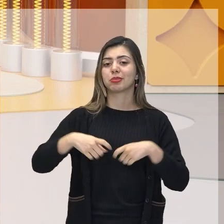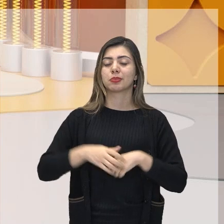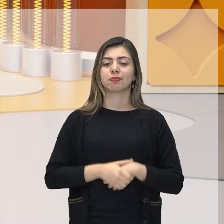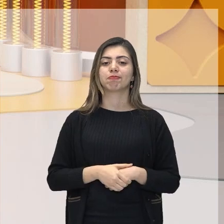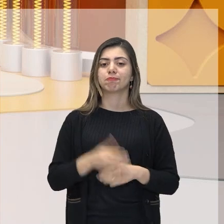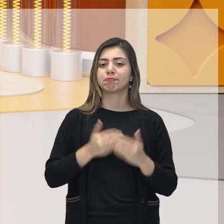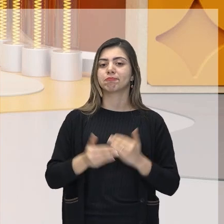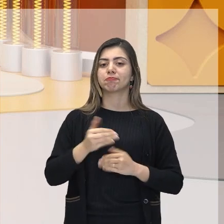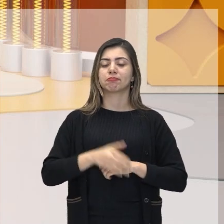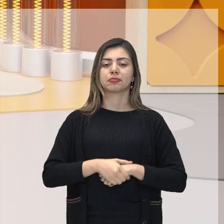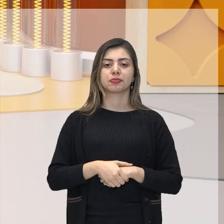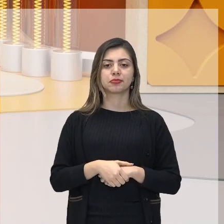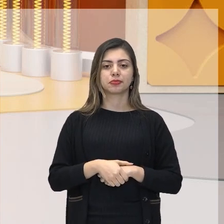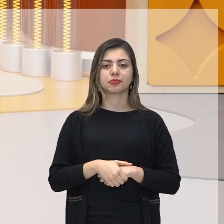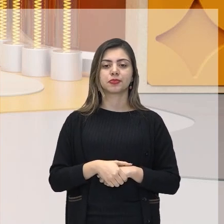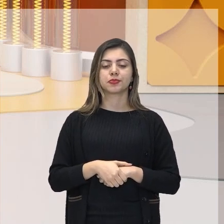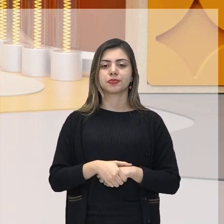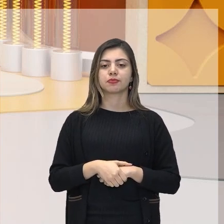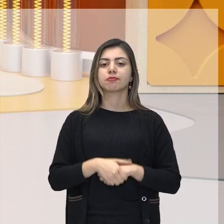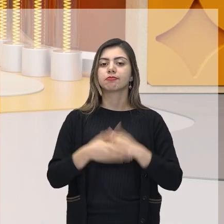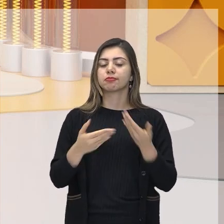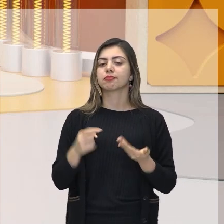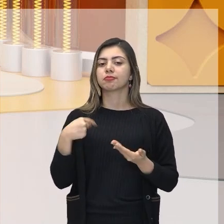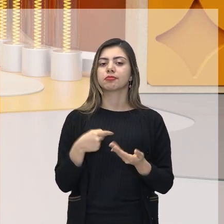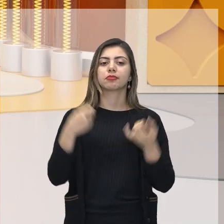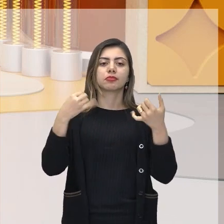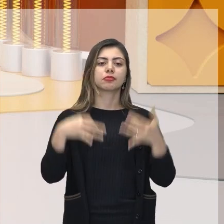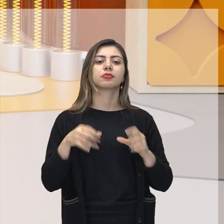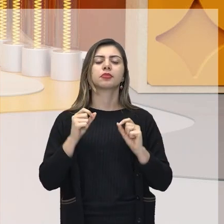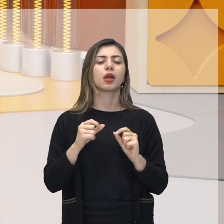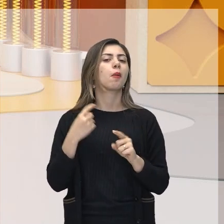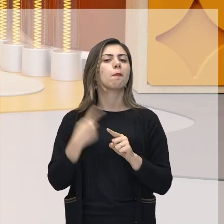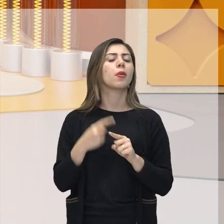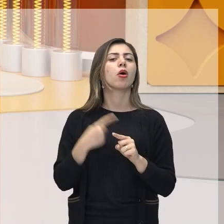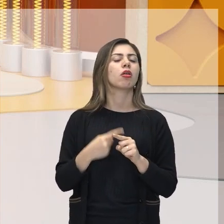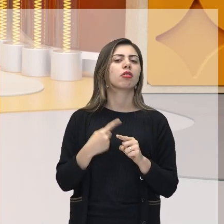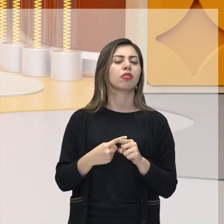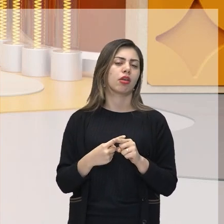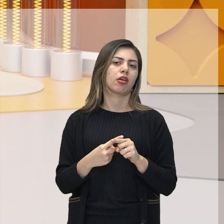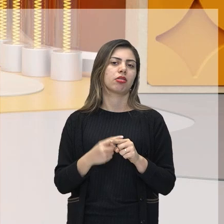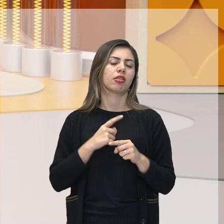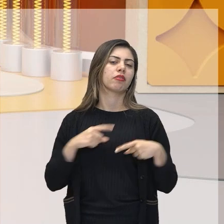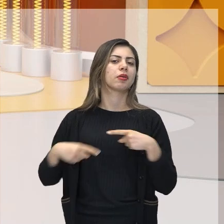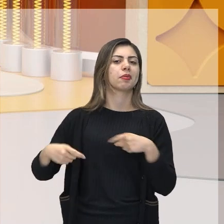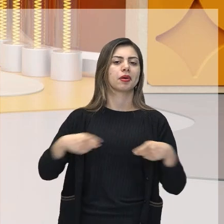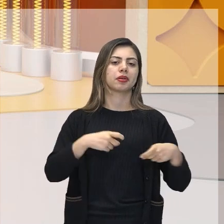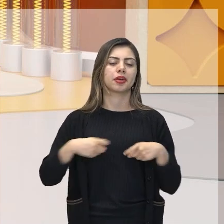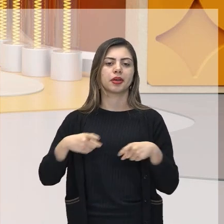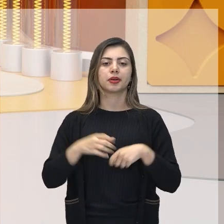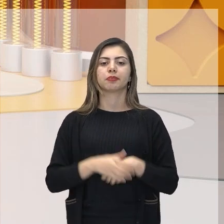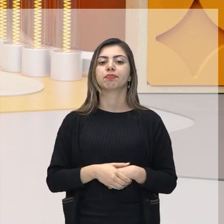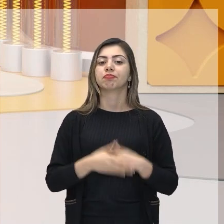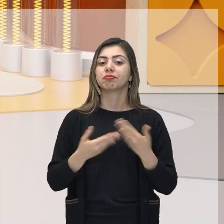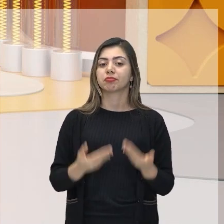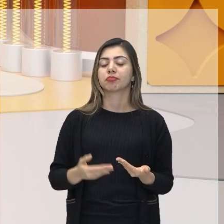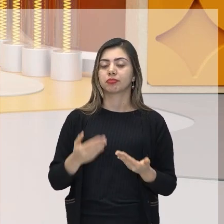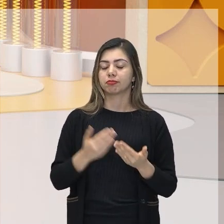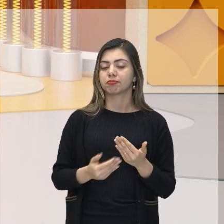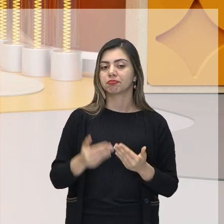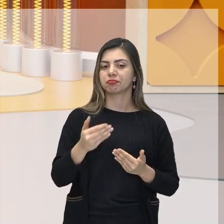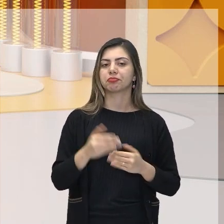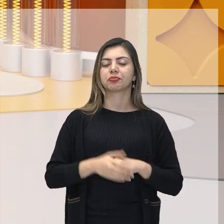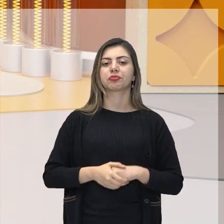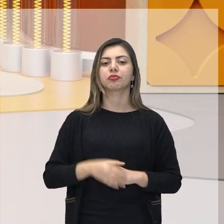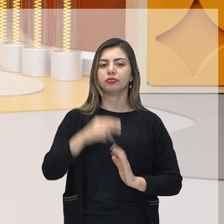Vamos adiante, vamos lá, gente. Ok, gente, vamos falar um pouquinho sobre as motivações. Vamos ao texto. A guerra foi